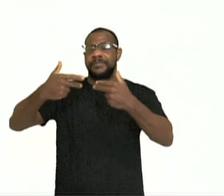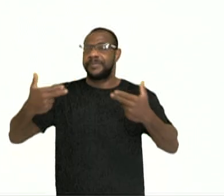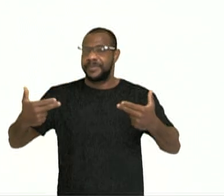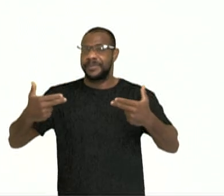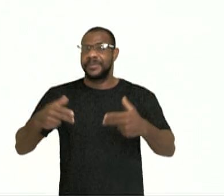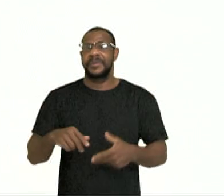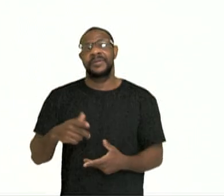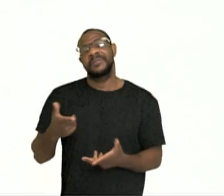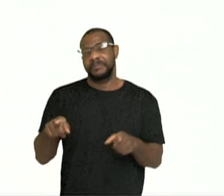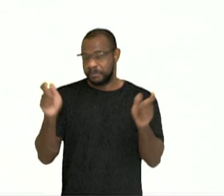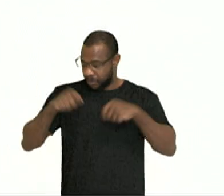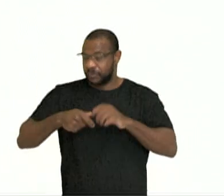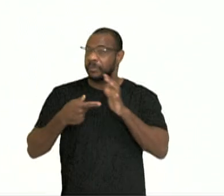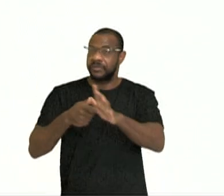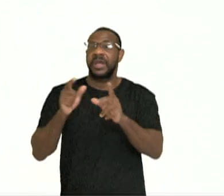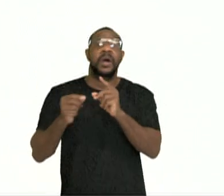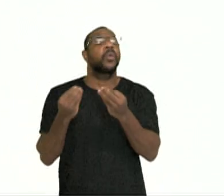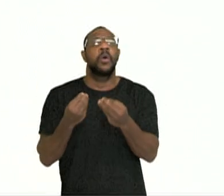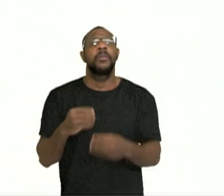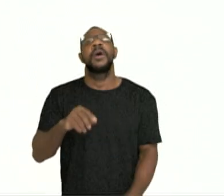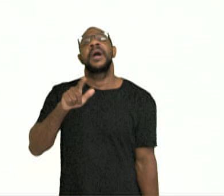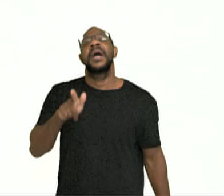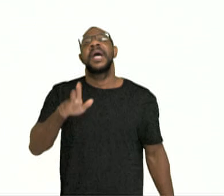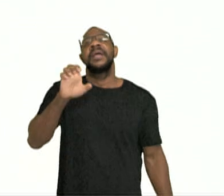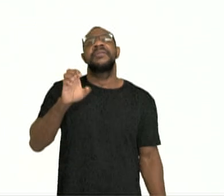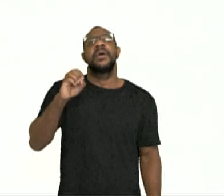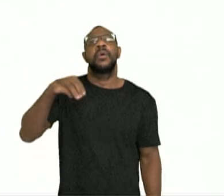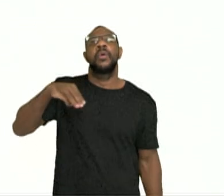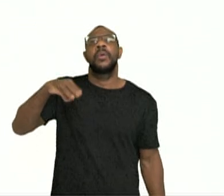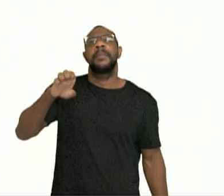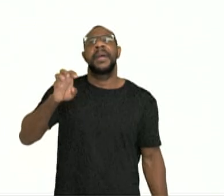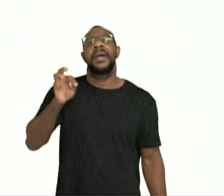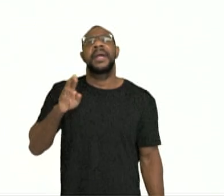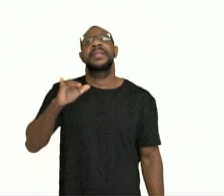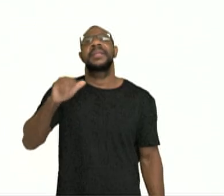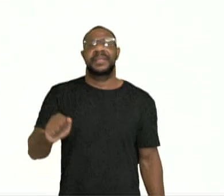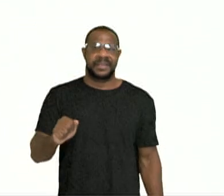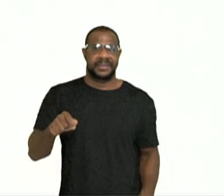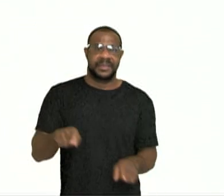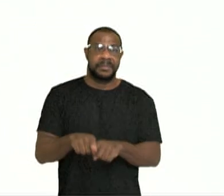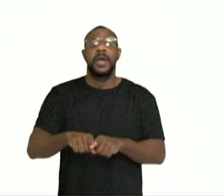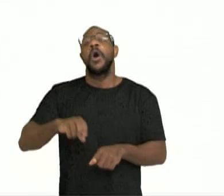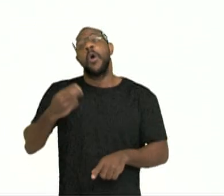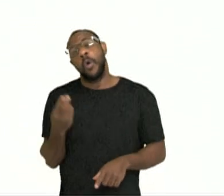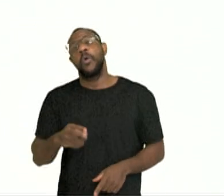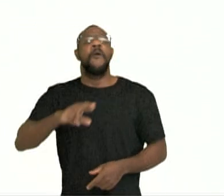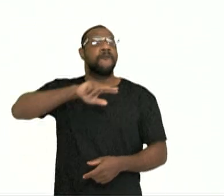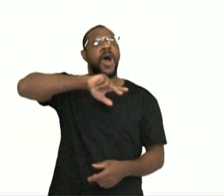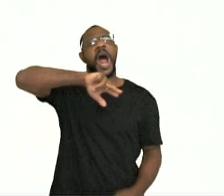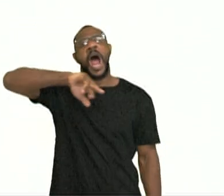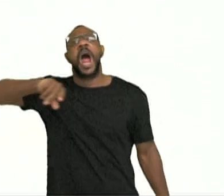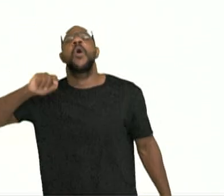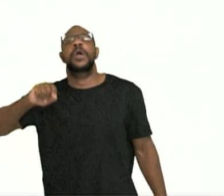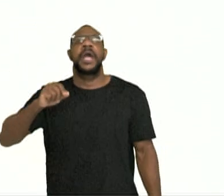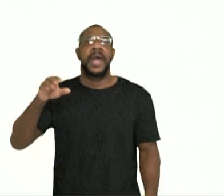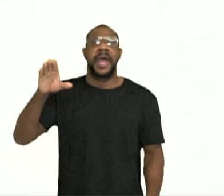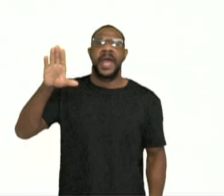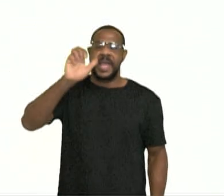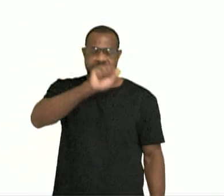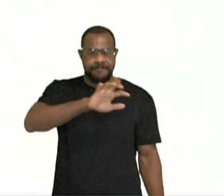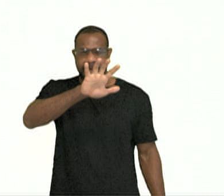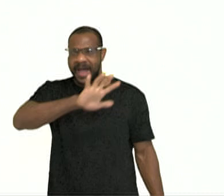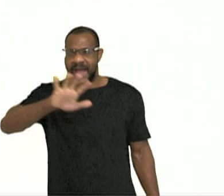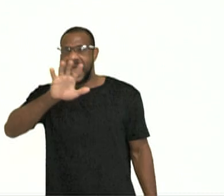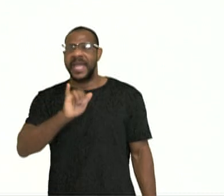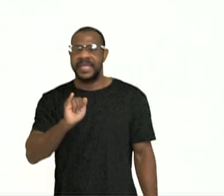por exemplo, em forma de diagramas, desenhos ou ainda diferentes imagens. Então é muito curioso, né,